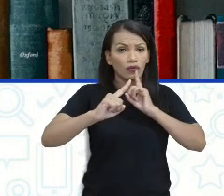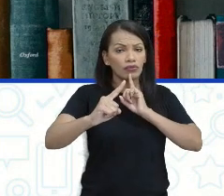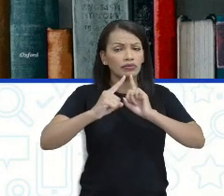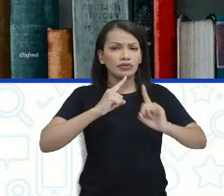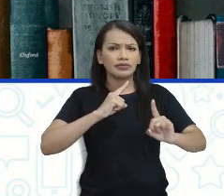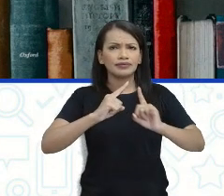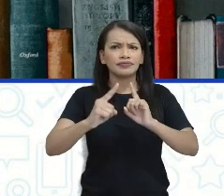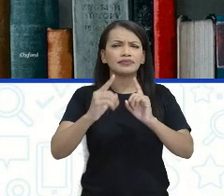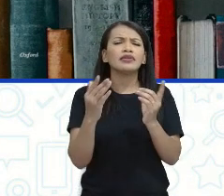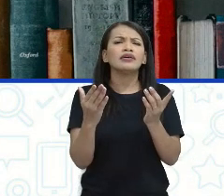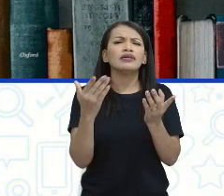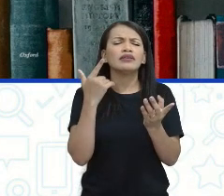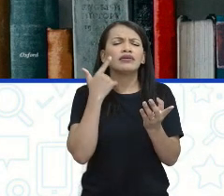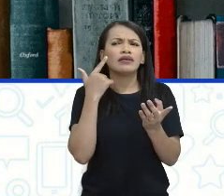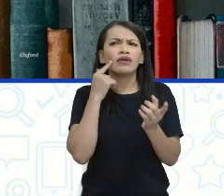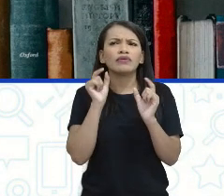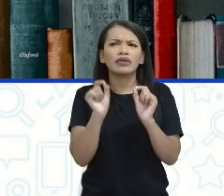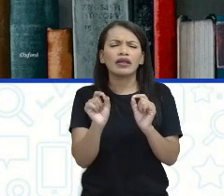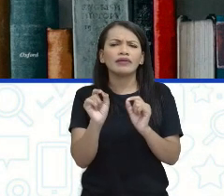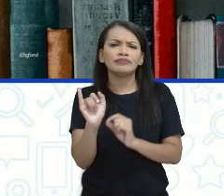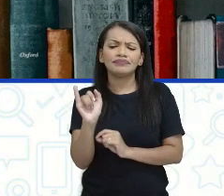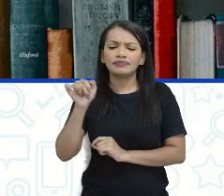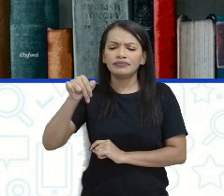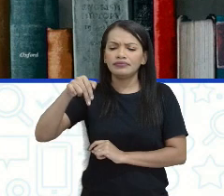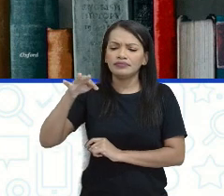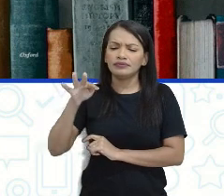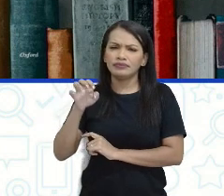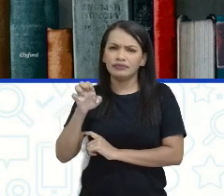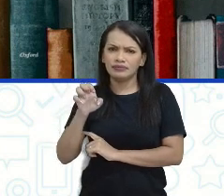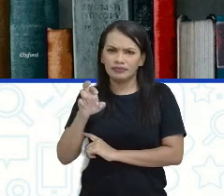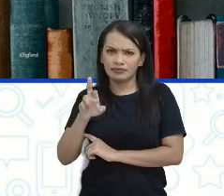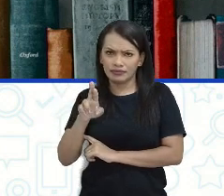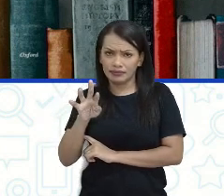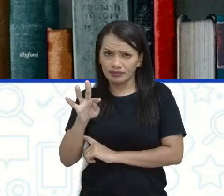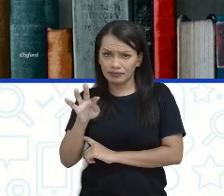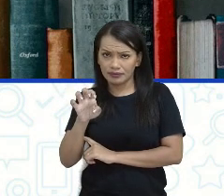gente chama de intertextualidade. E o que será